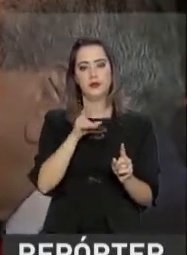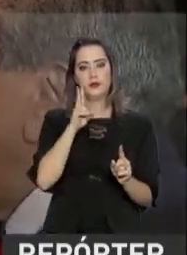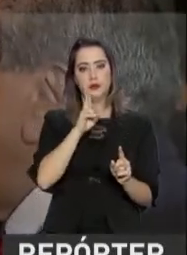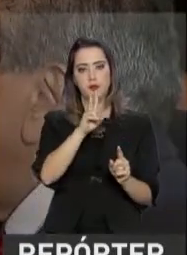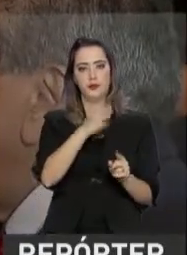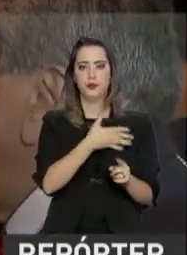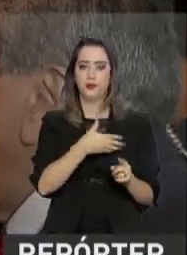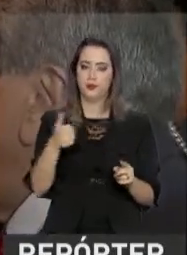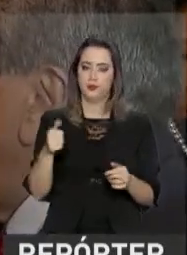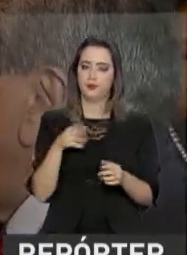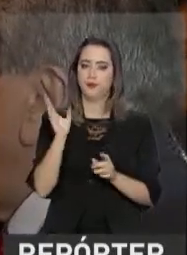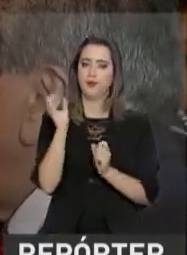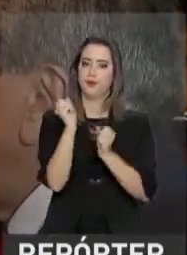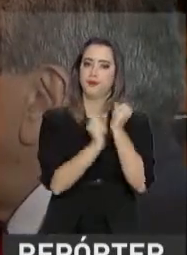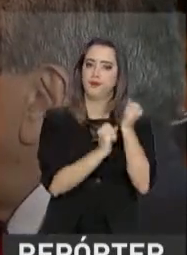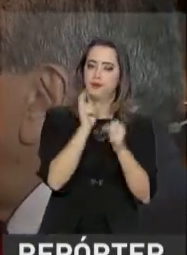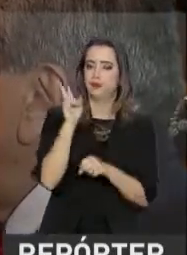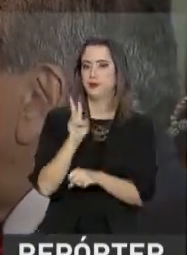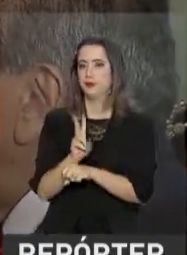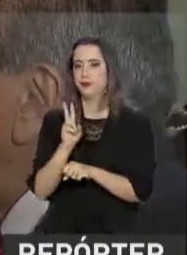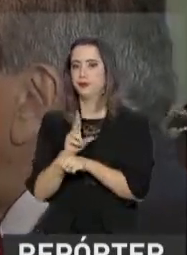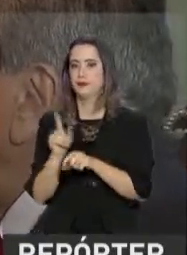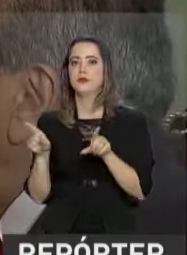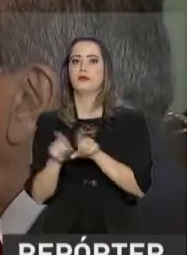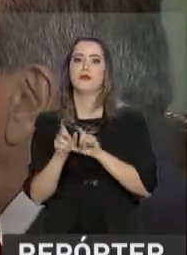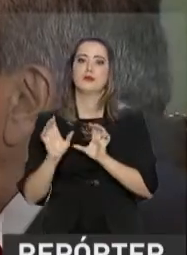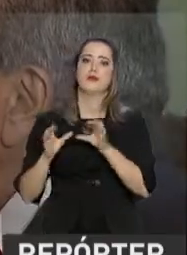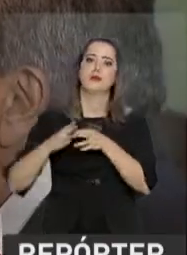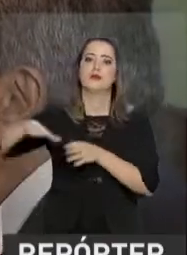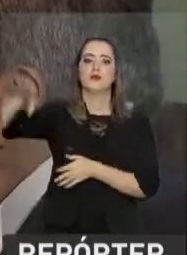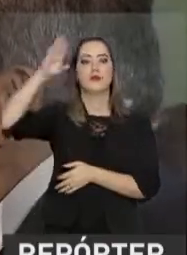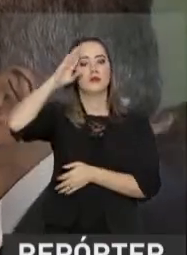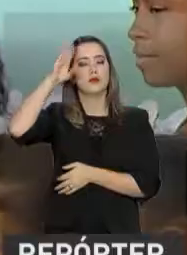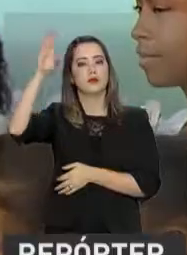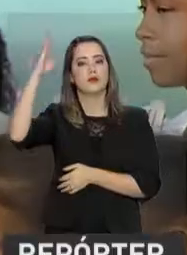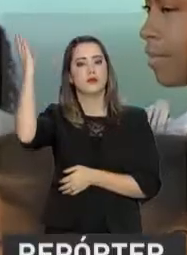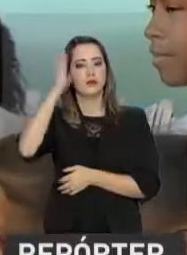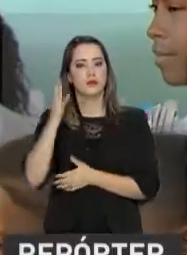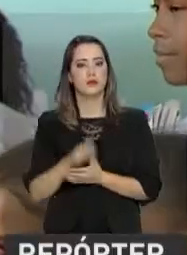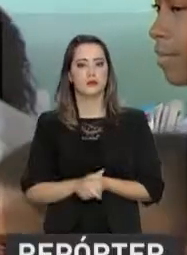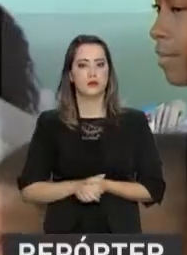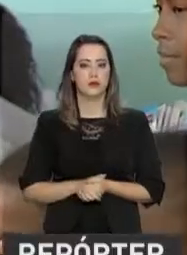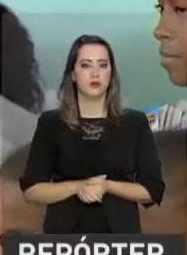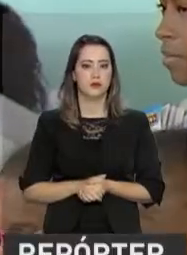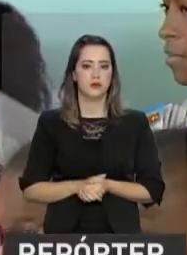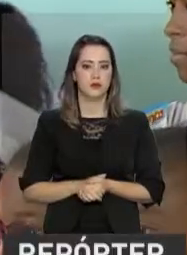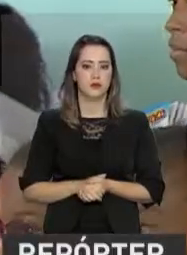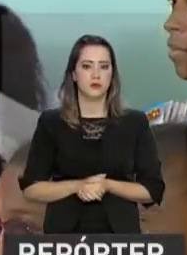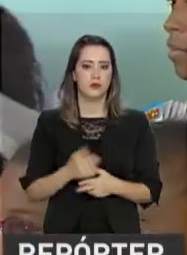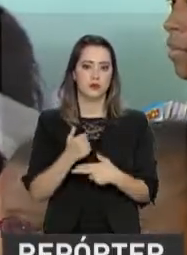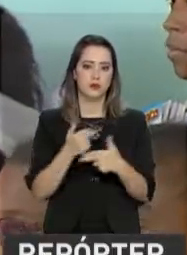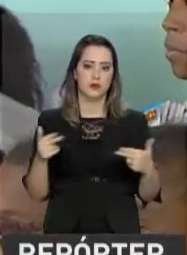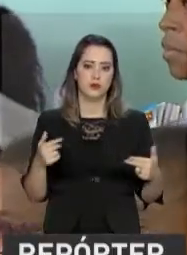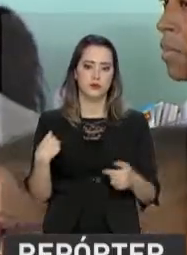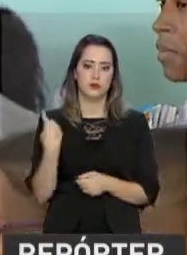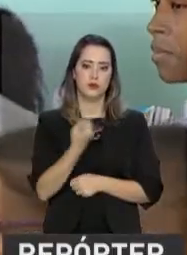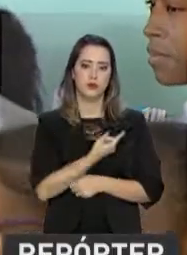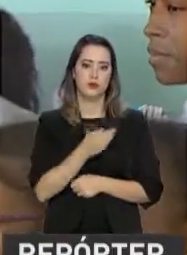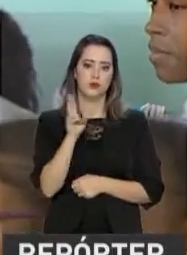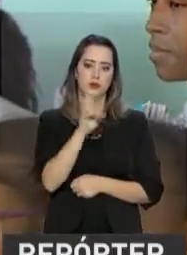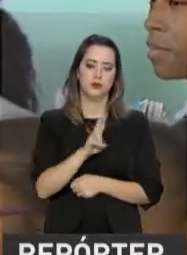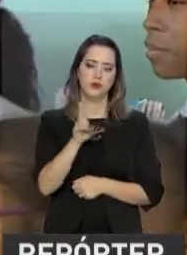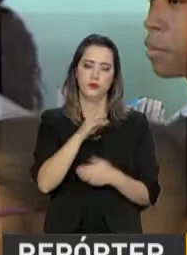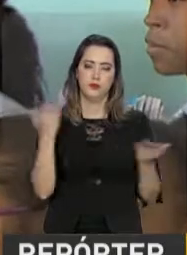do brasil a maioria os produtos que nós usamos hoje no nosso dia-a-dia internet celular o gps eles